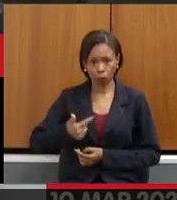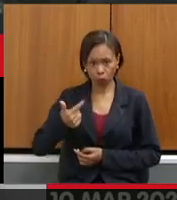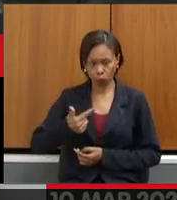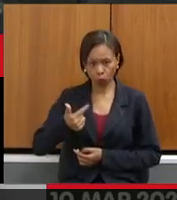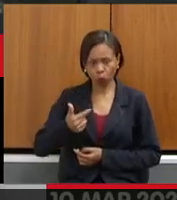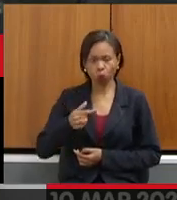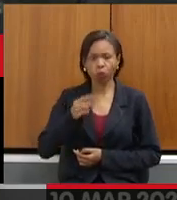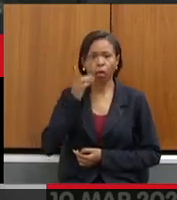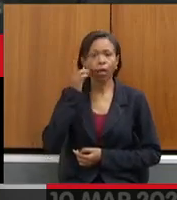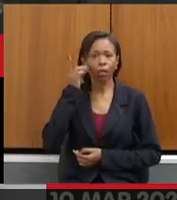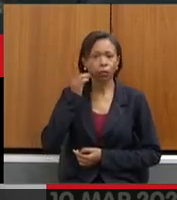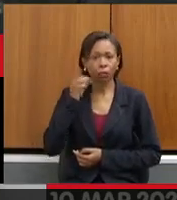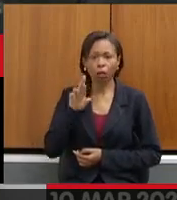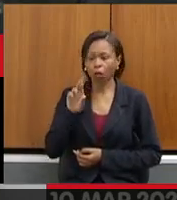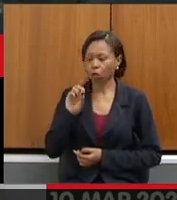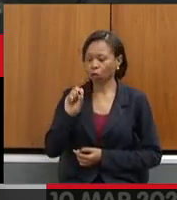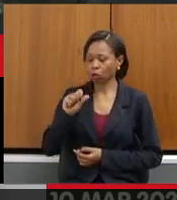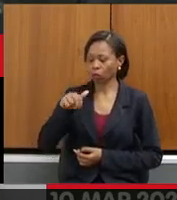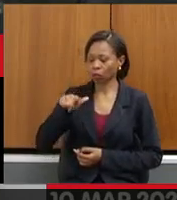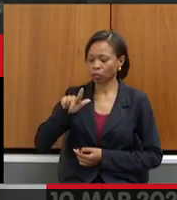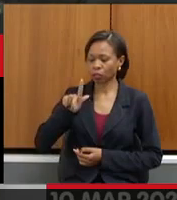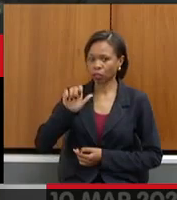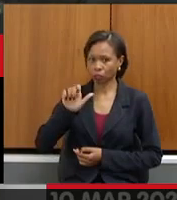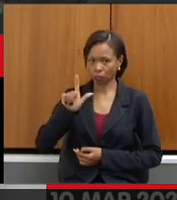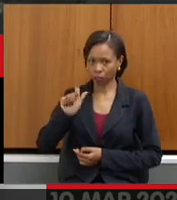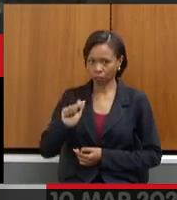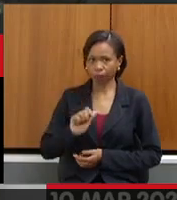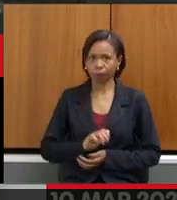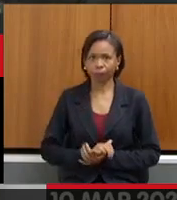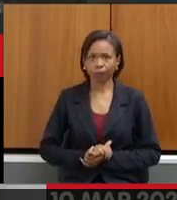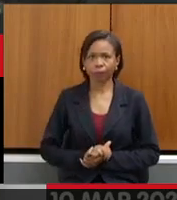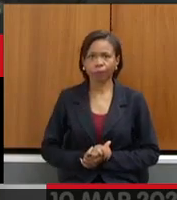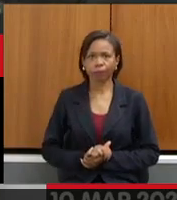ouviremos a deputada Rosângela Reis on